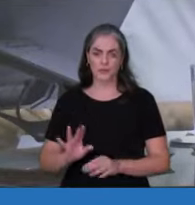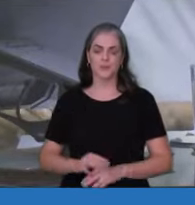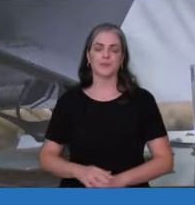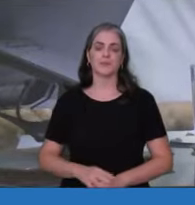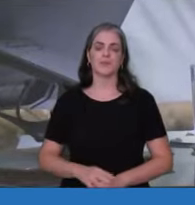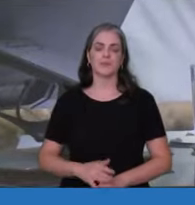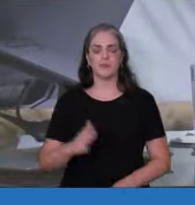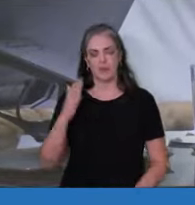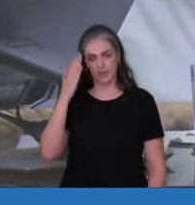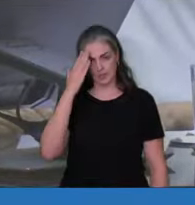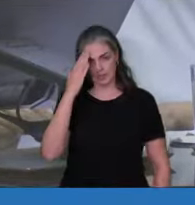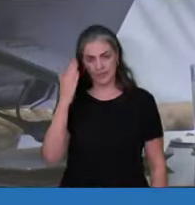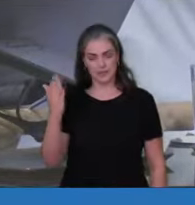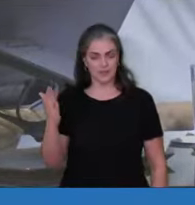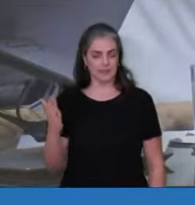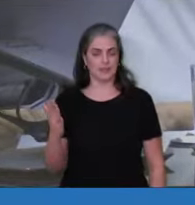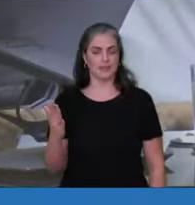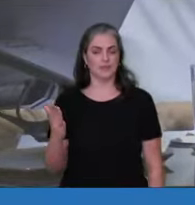agradecendo